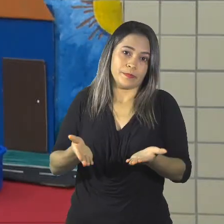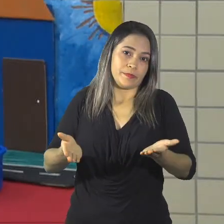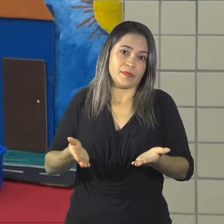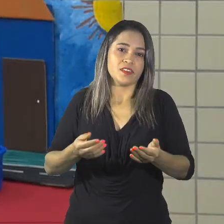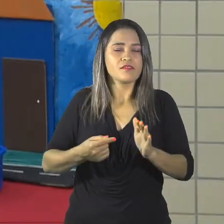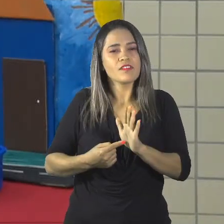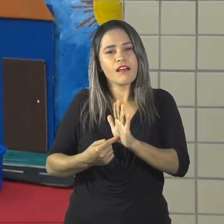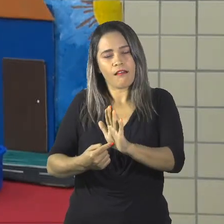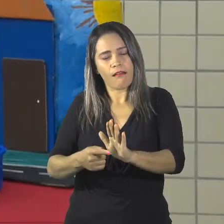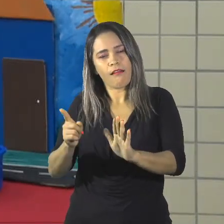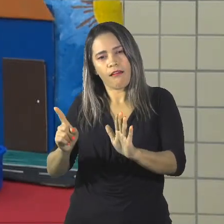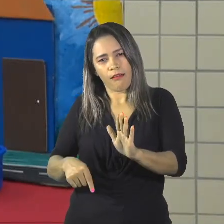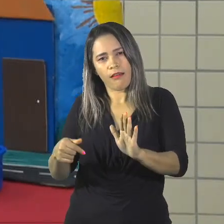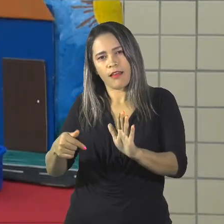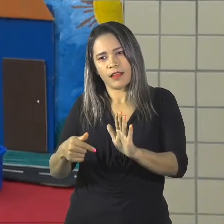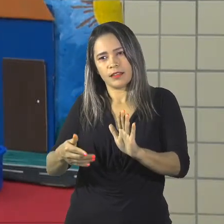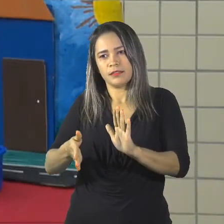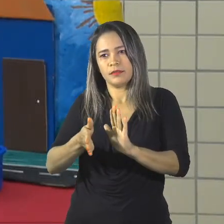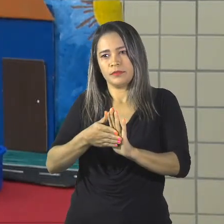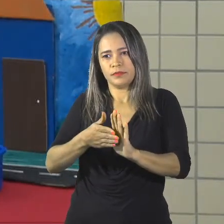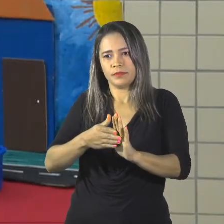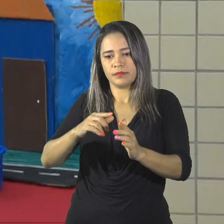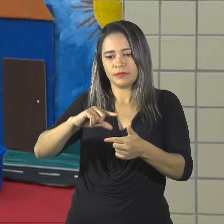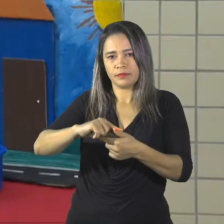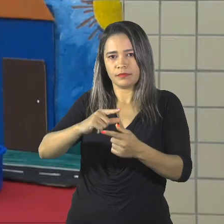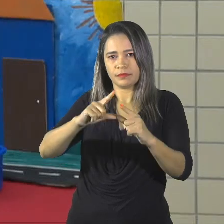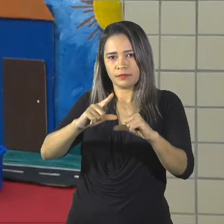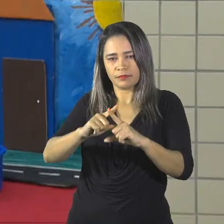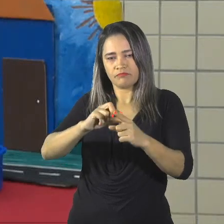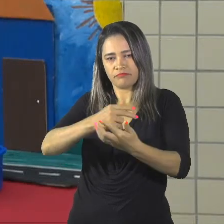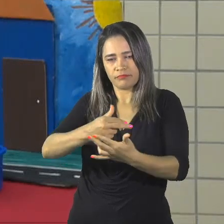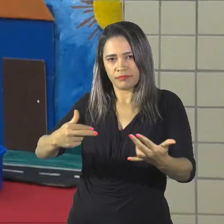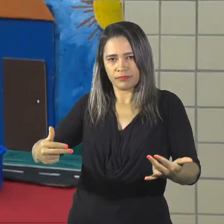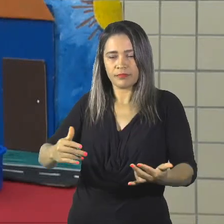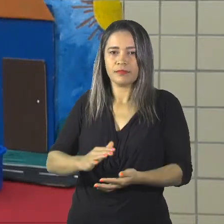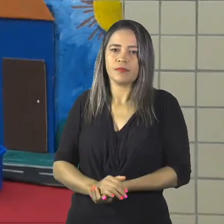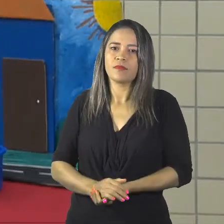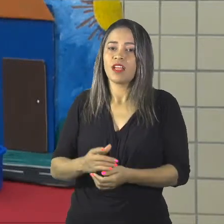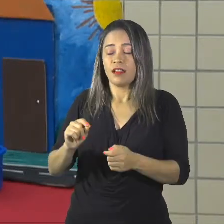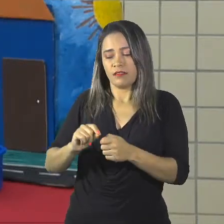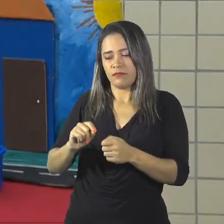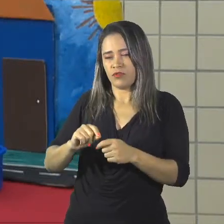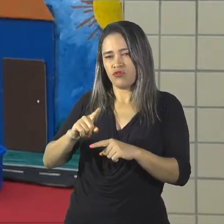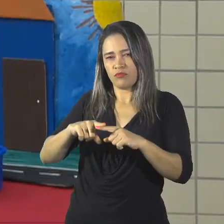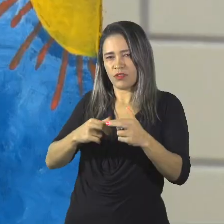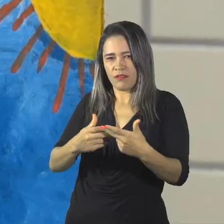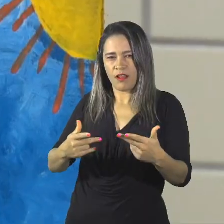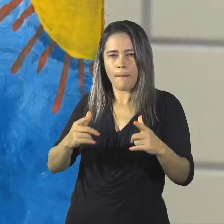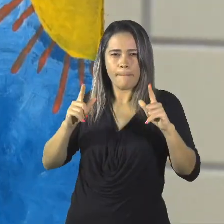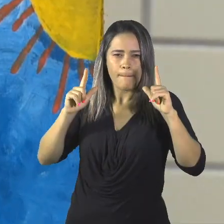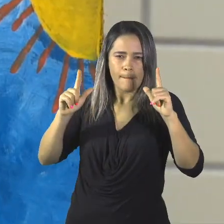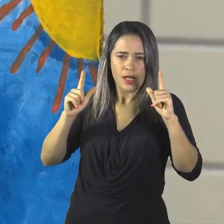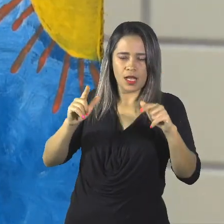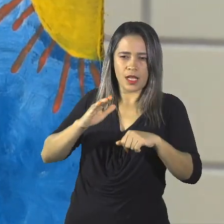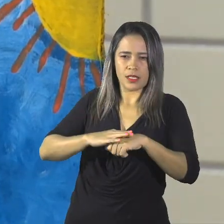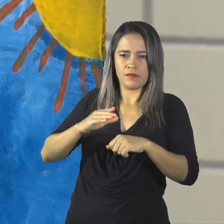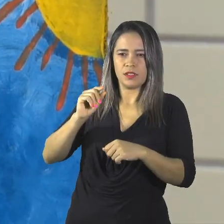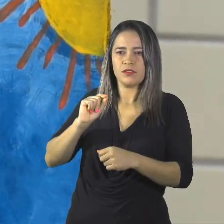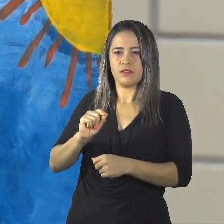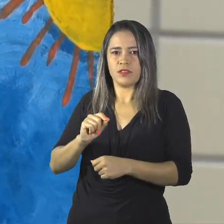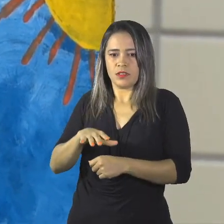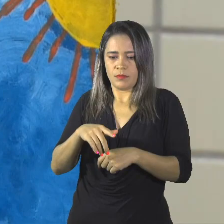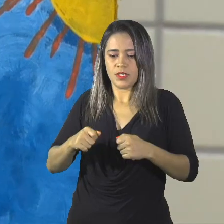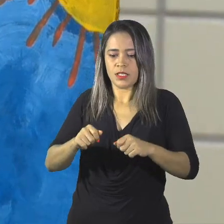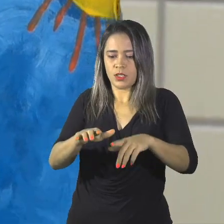com exatamente essa proposta da forma geométrica. Para a gente fazer esse material todo ficar mais divertido, você vai precisar de algum espaço,